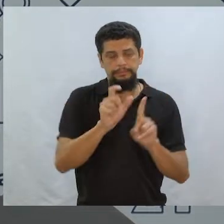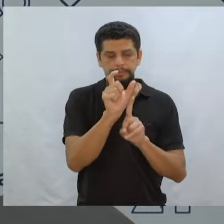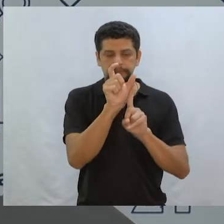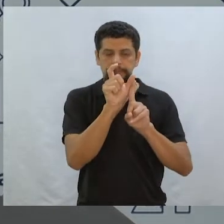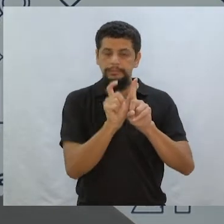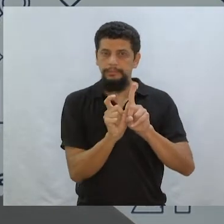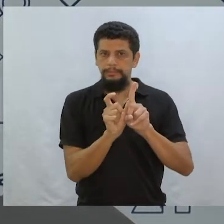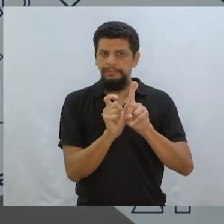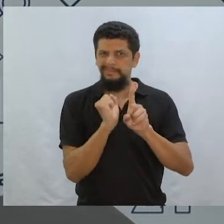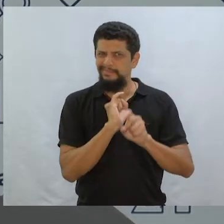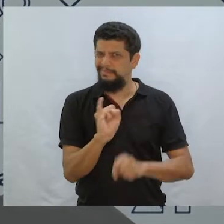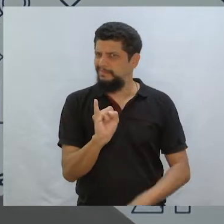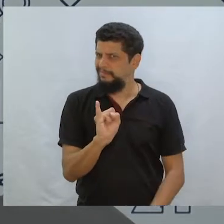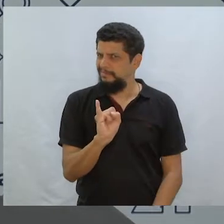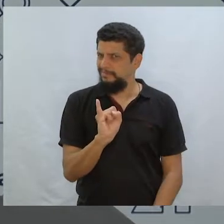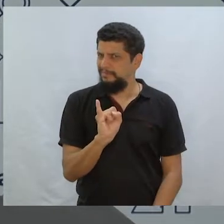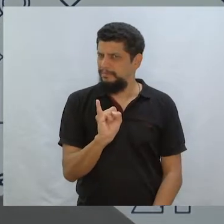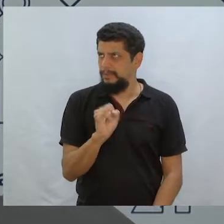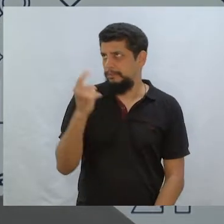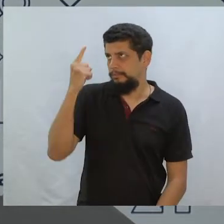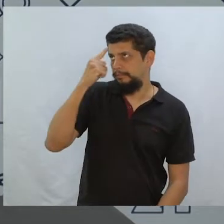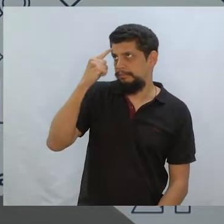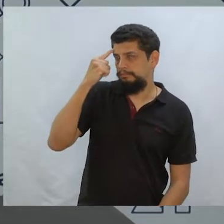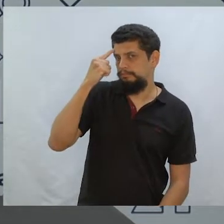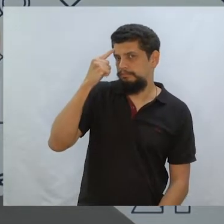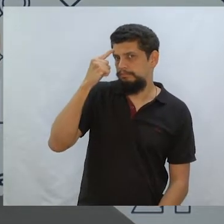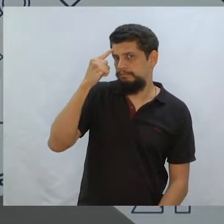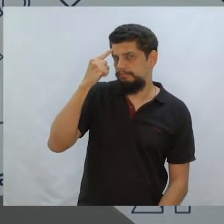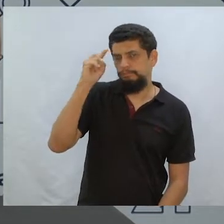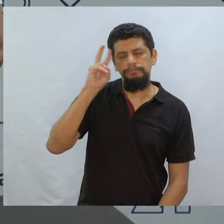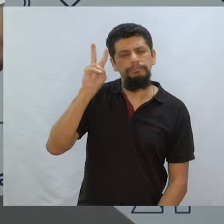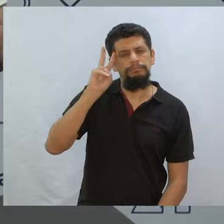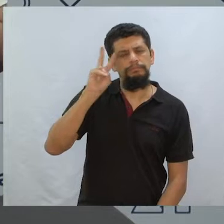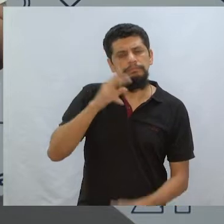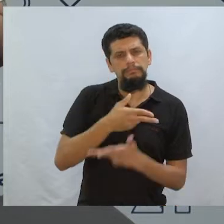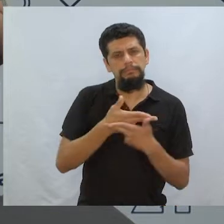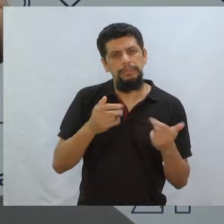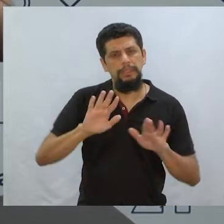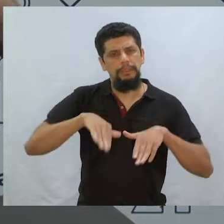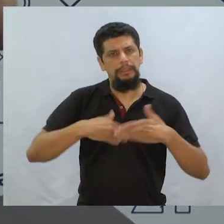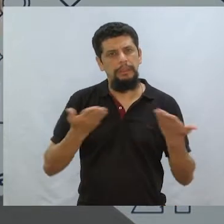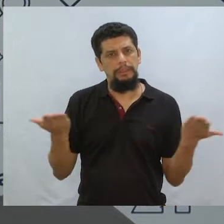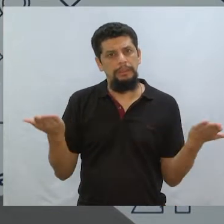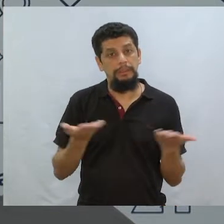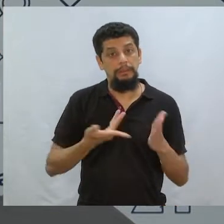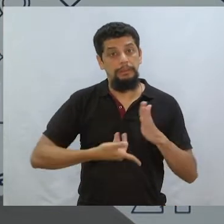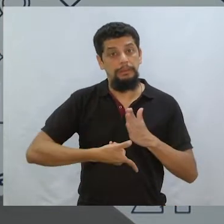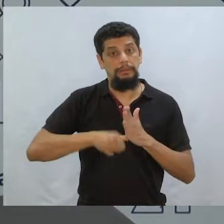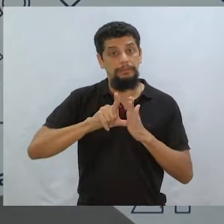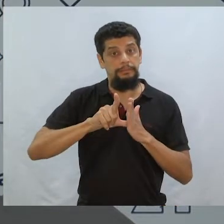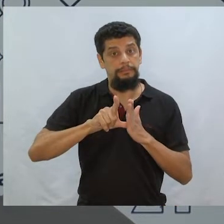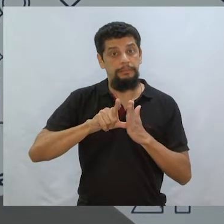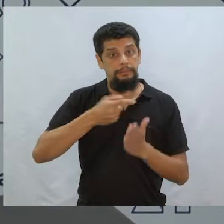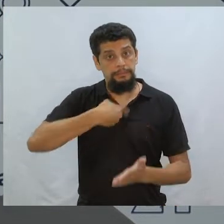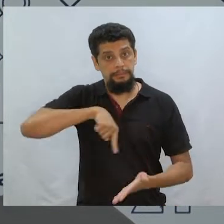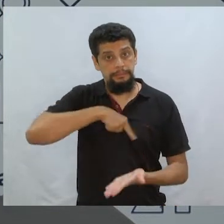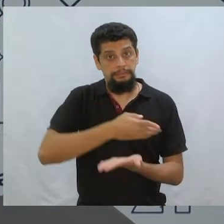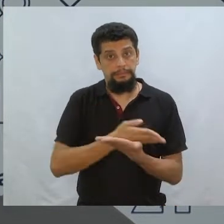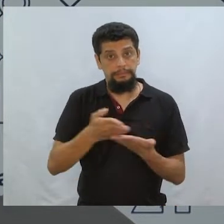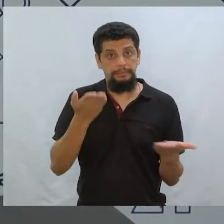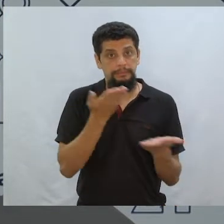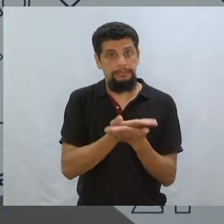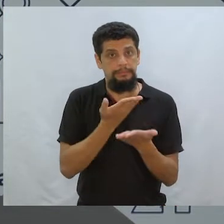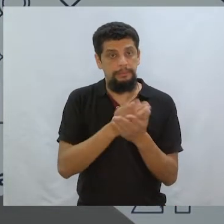parágrafo Será que te remete a alguma coisa então antes de nós começarmos